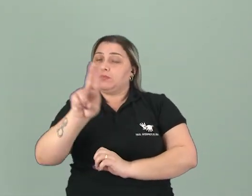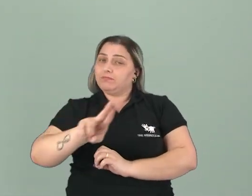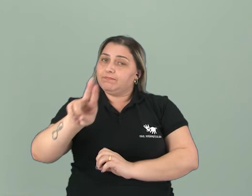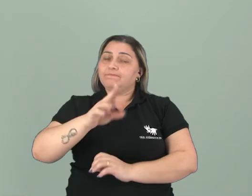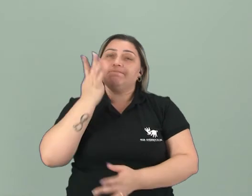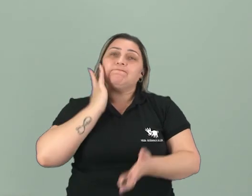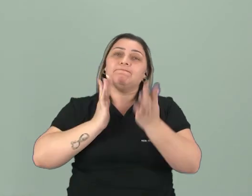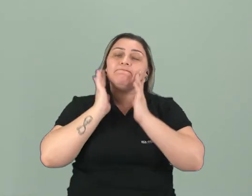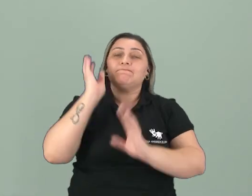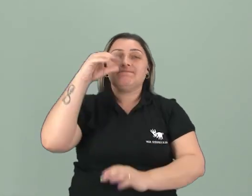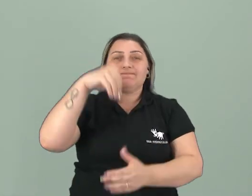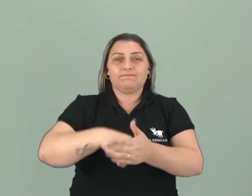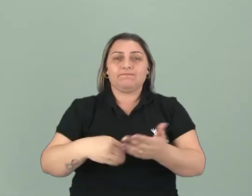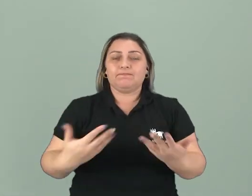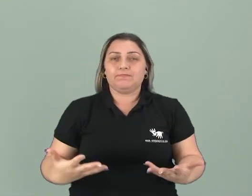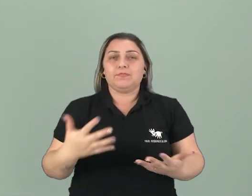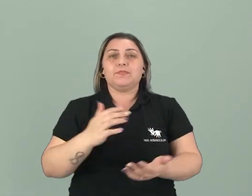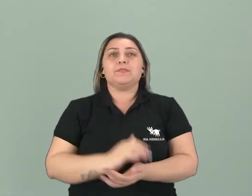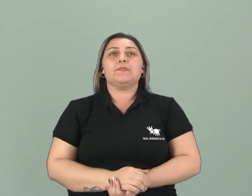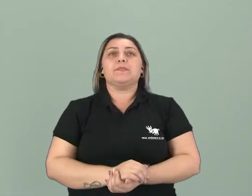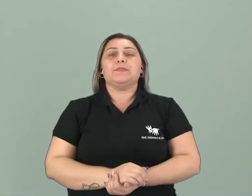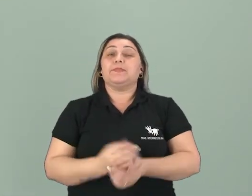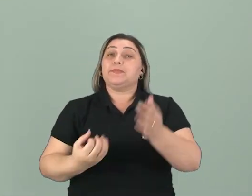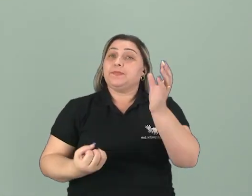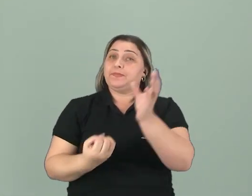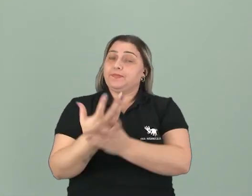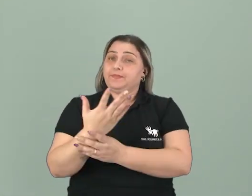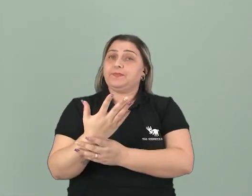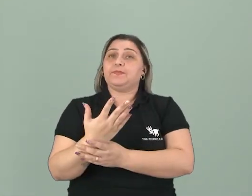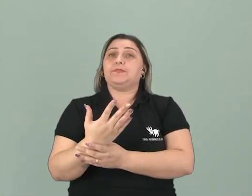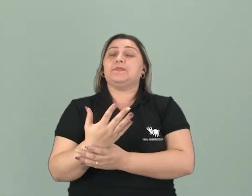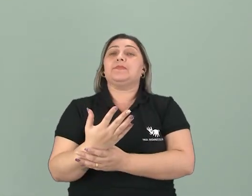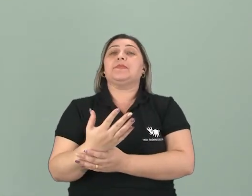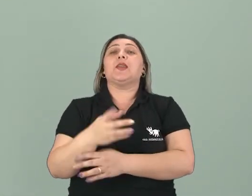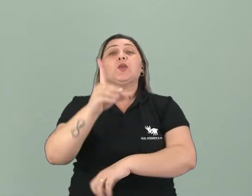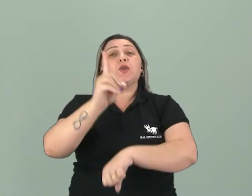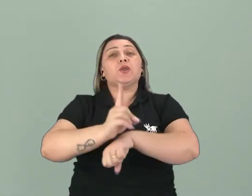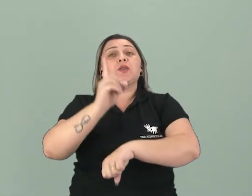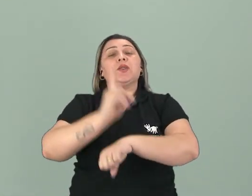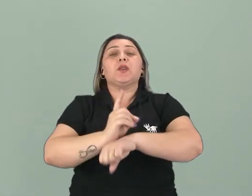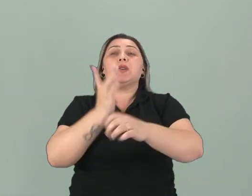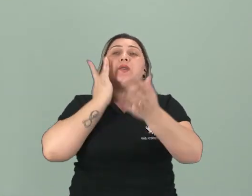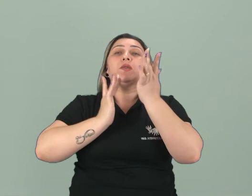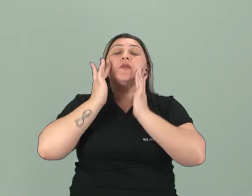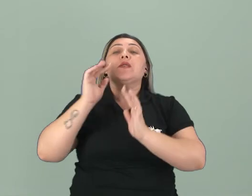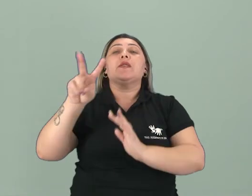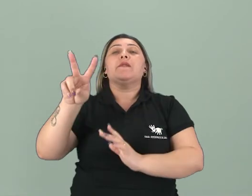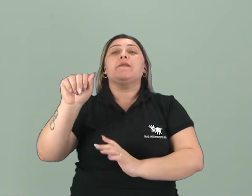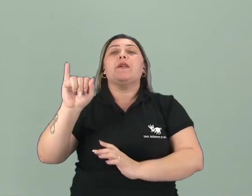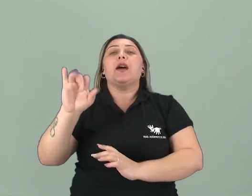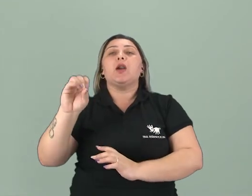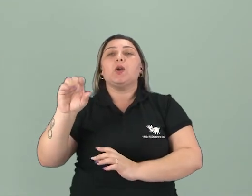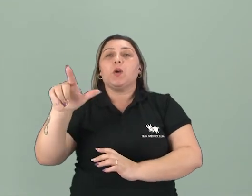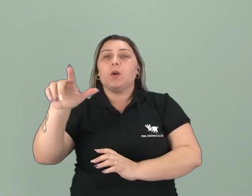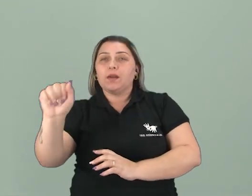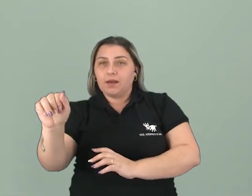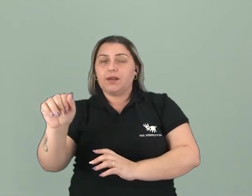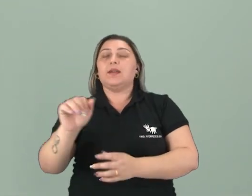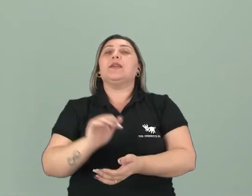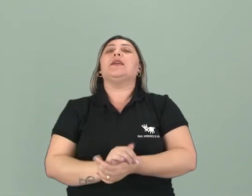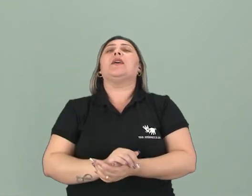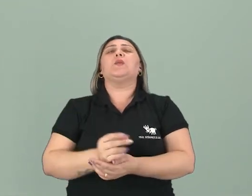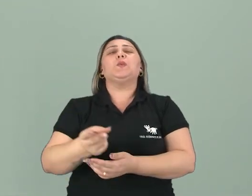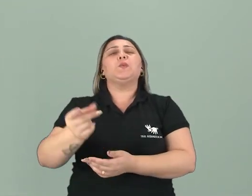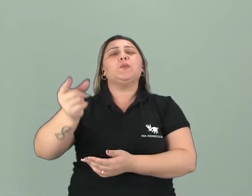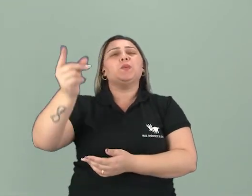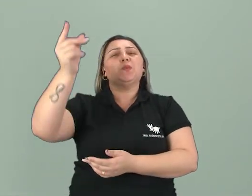no teatro. Exatamente! Foi criado pela diretora teatral Viola Spolin, gente, há muitos